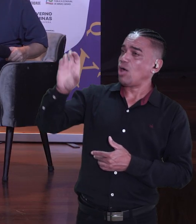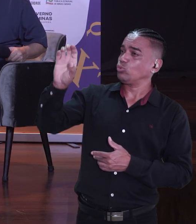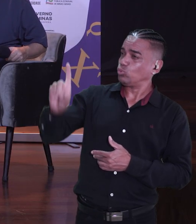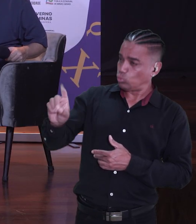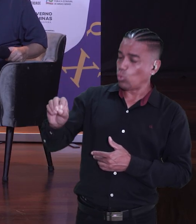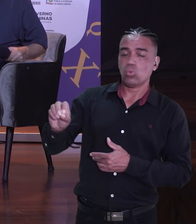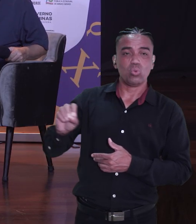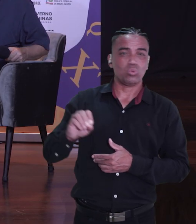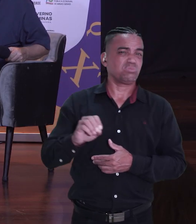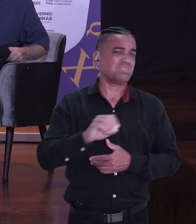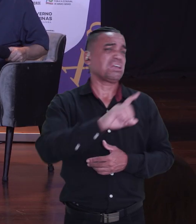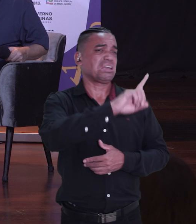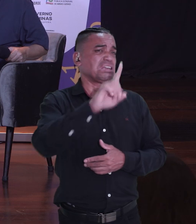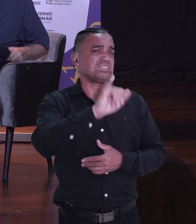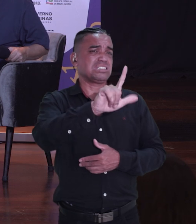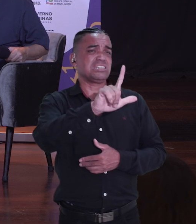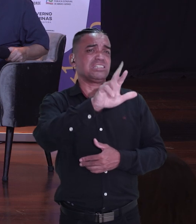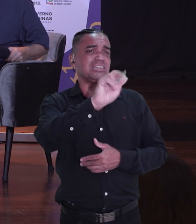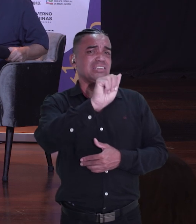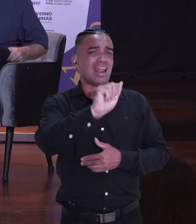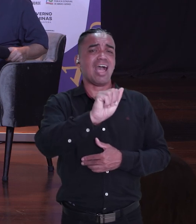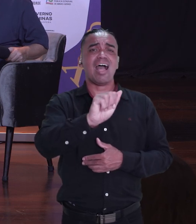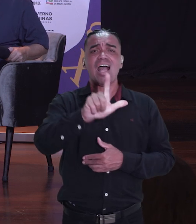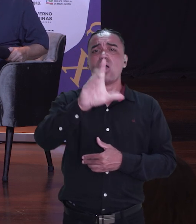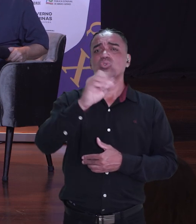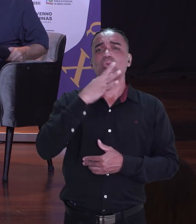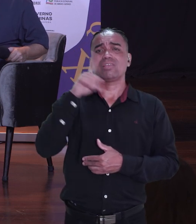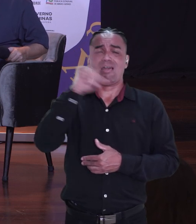eu só fui conhecer o Ziraldo no Rio. Eu nunca conheci o Ziraldo lá.